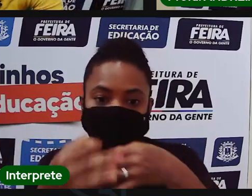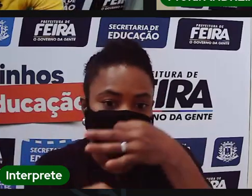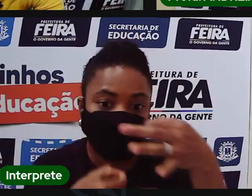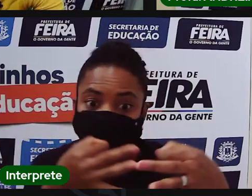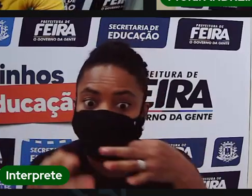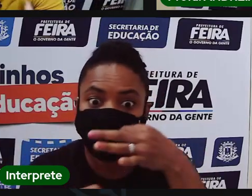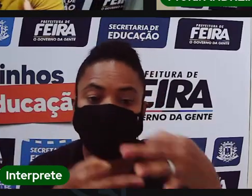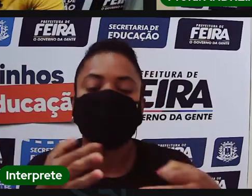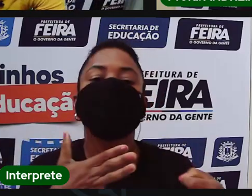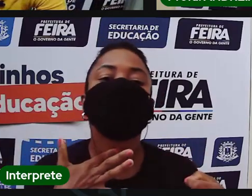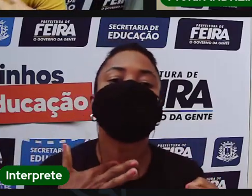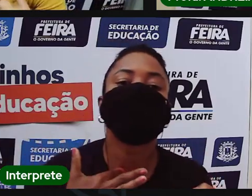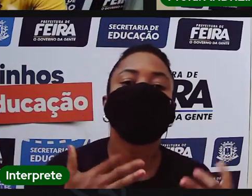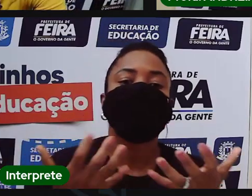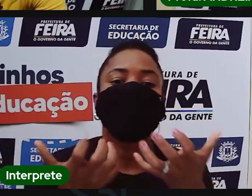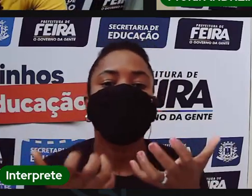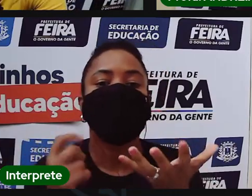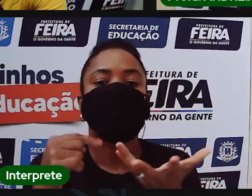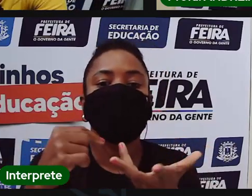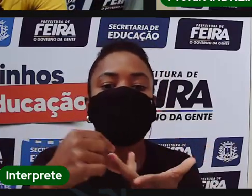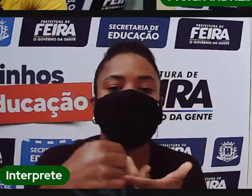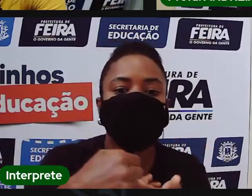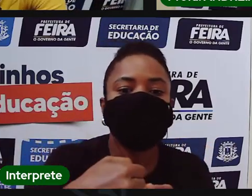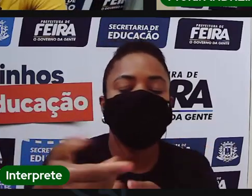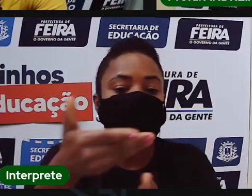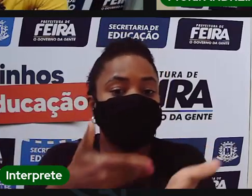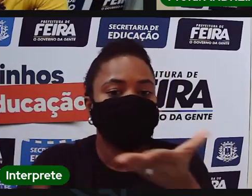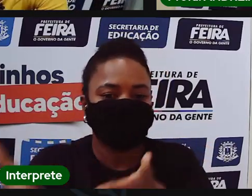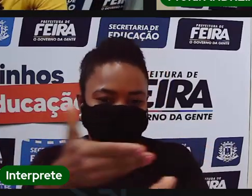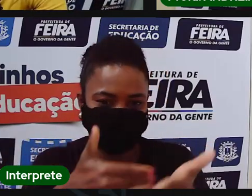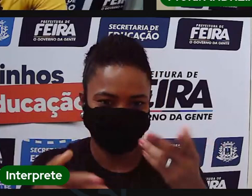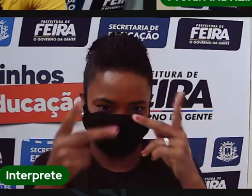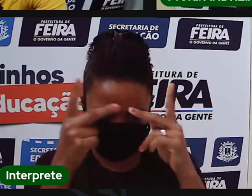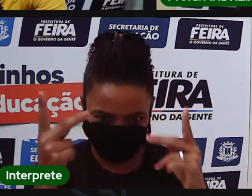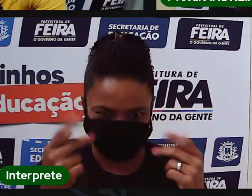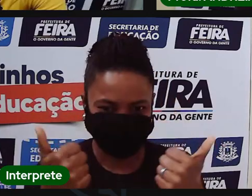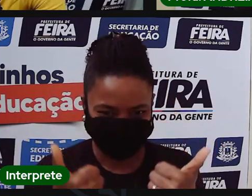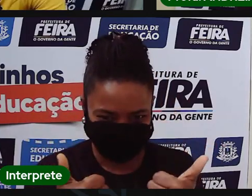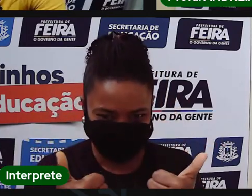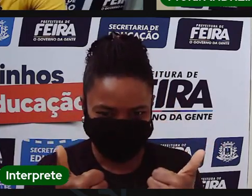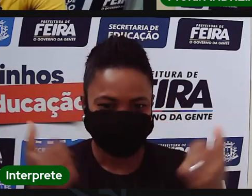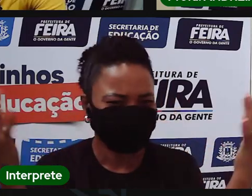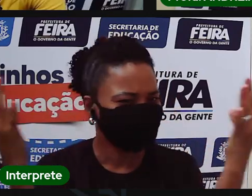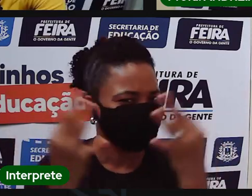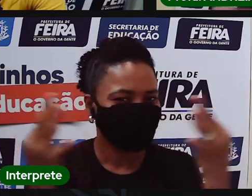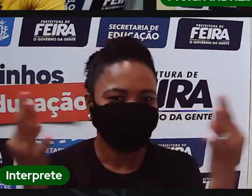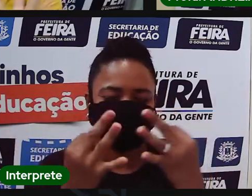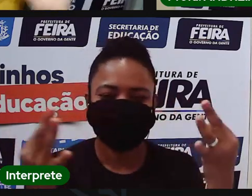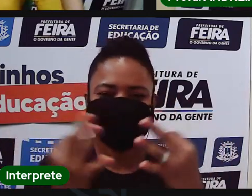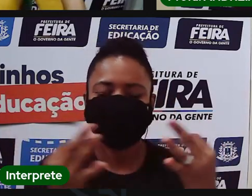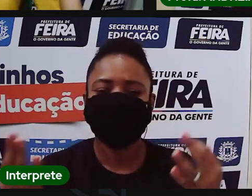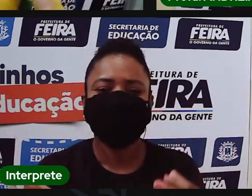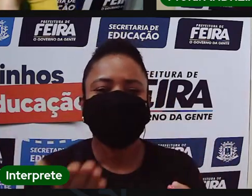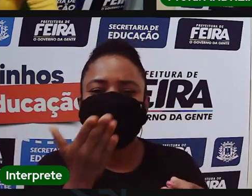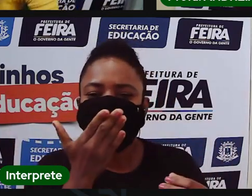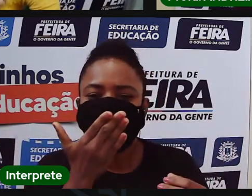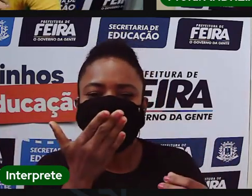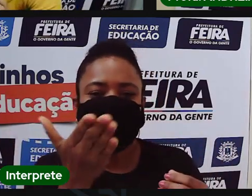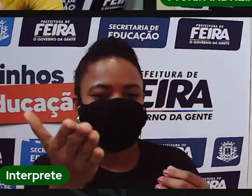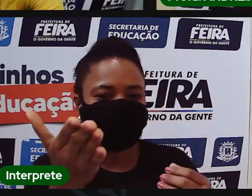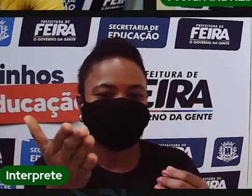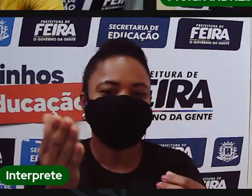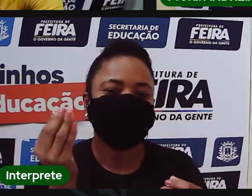sua vontade, né, partilhando com as outras pessoas. Perfeito. Beijão para os alunos